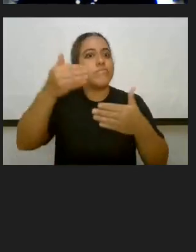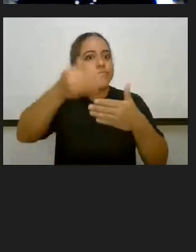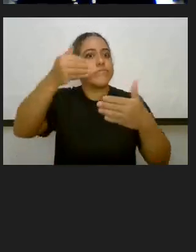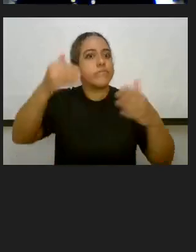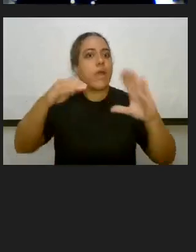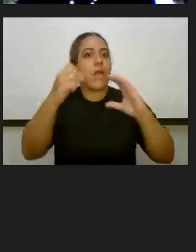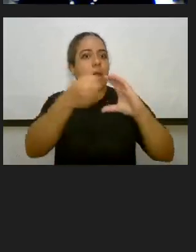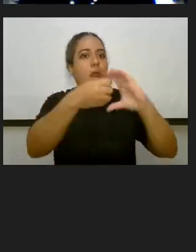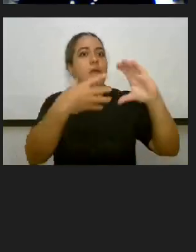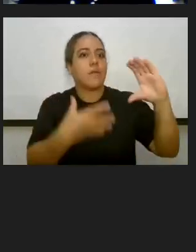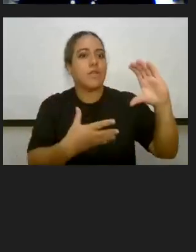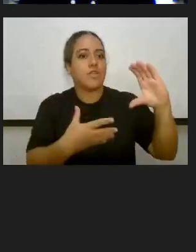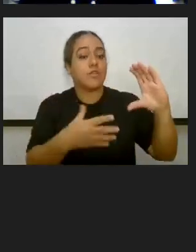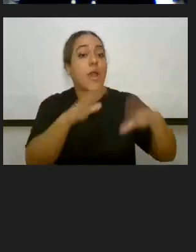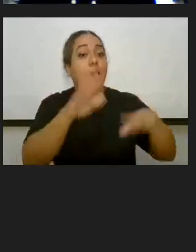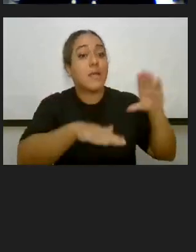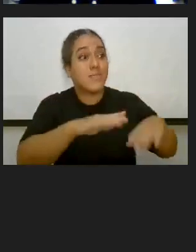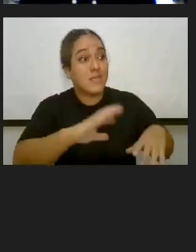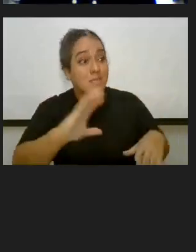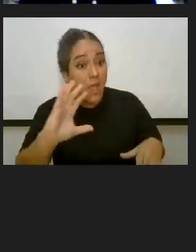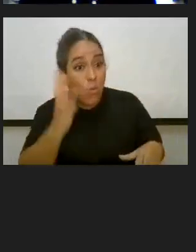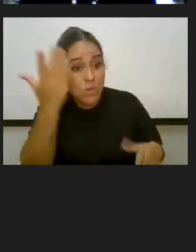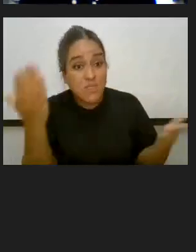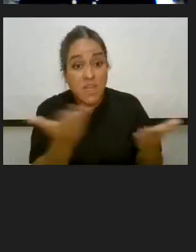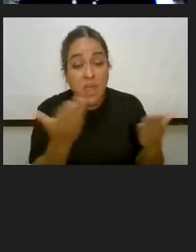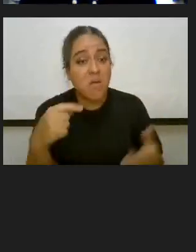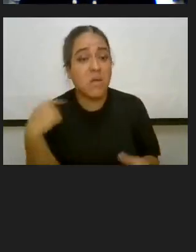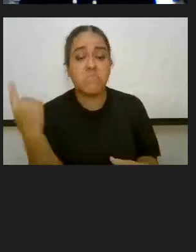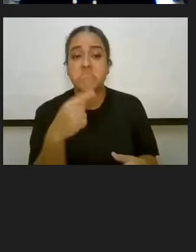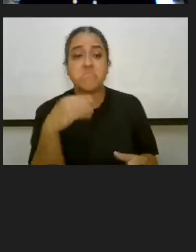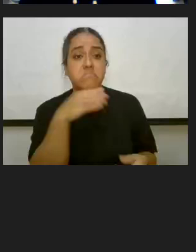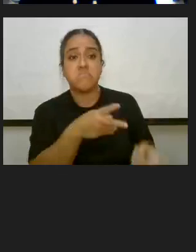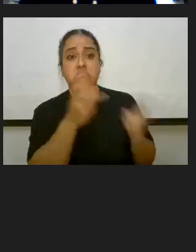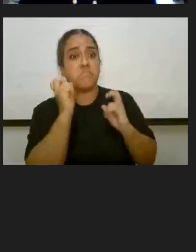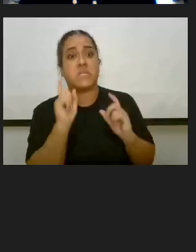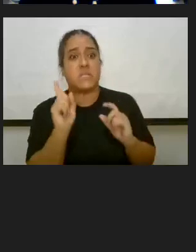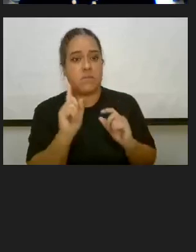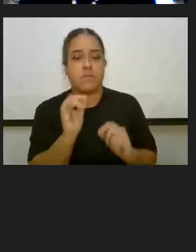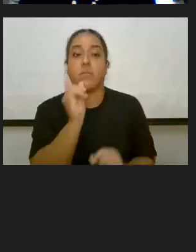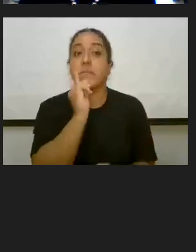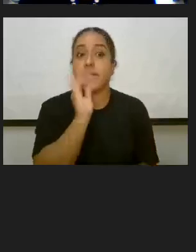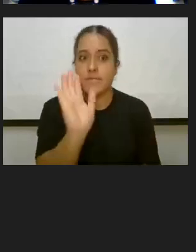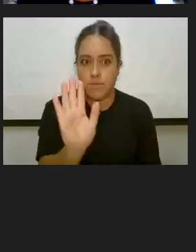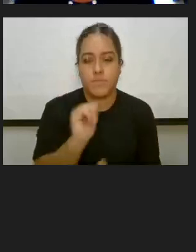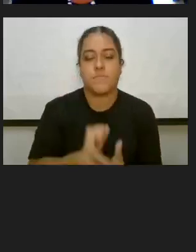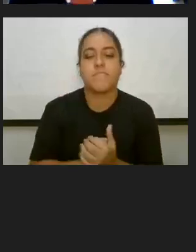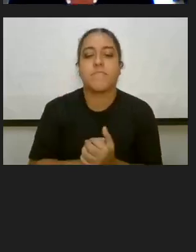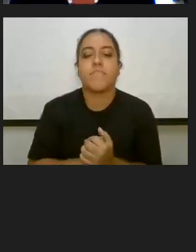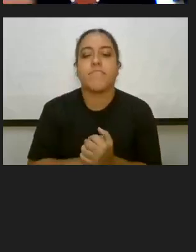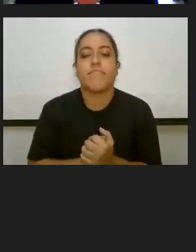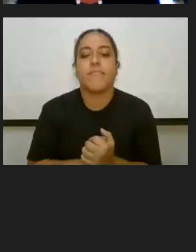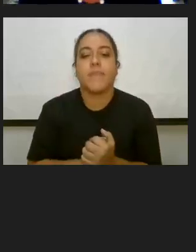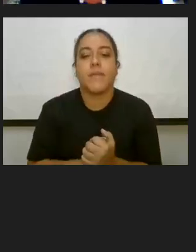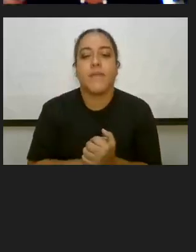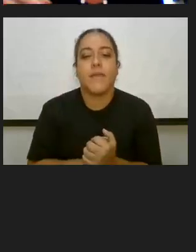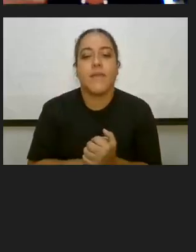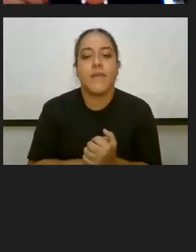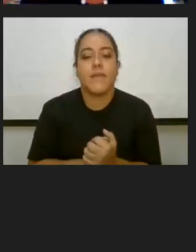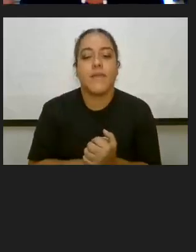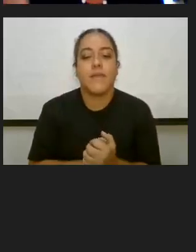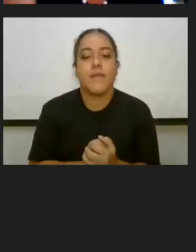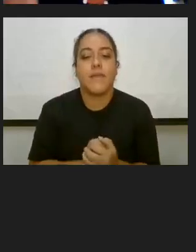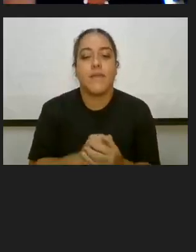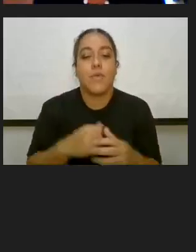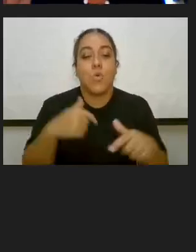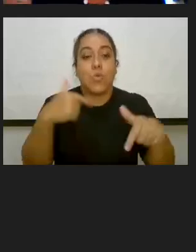Por isso que um dos elementos que a gente tem, está muito lá na frente, que é o trabalho